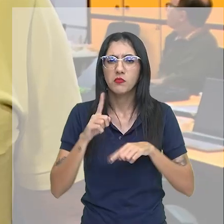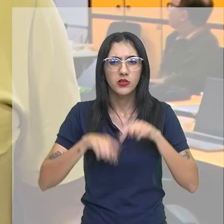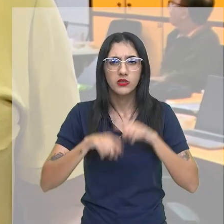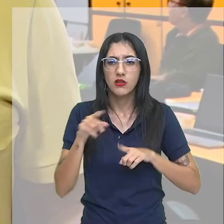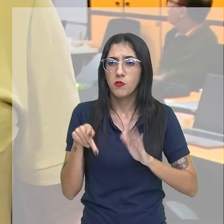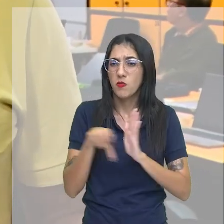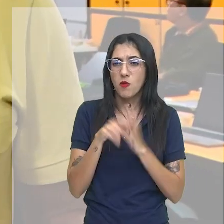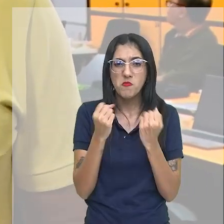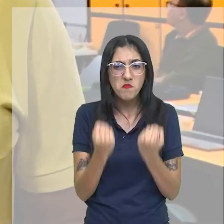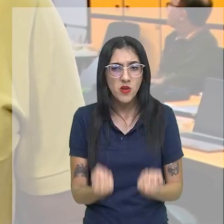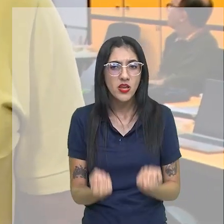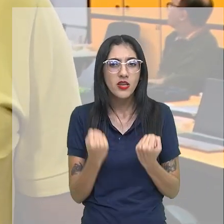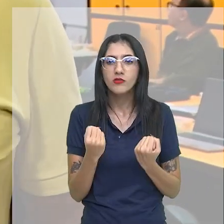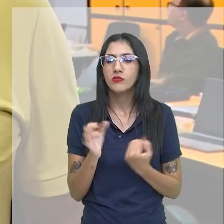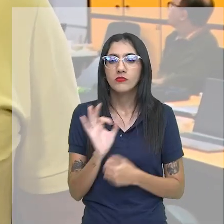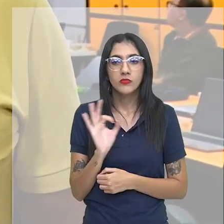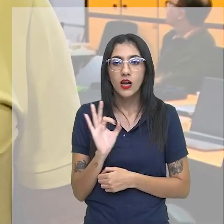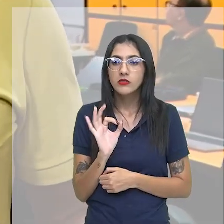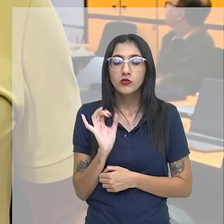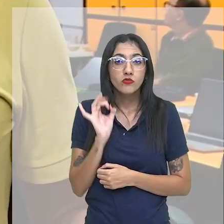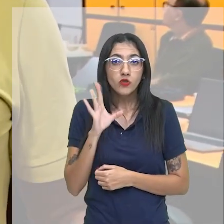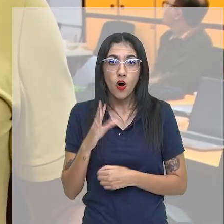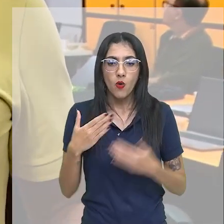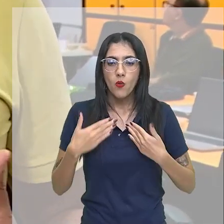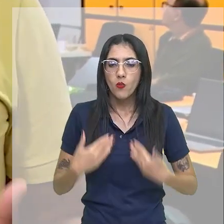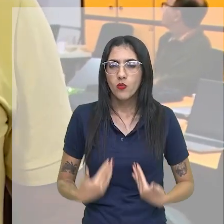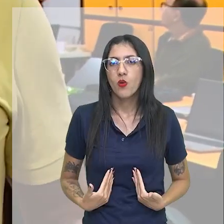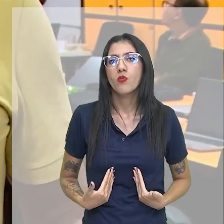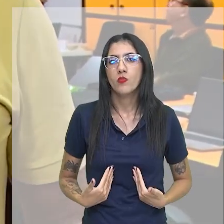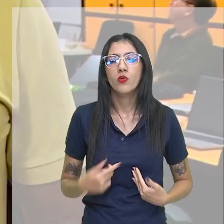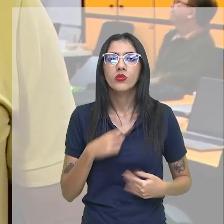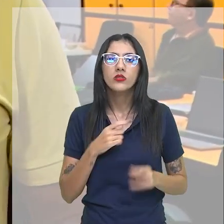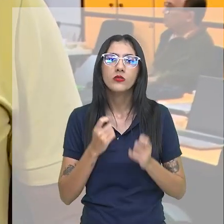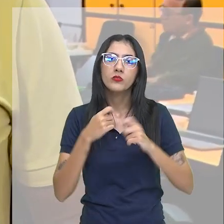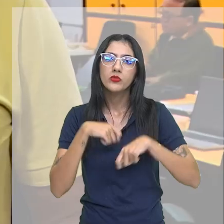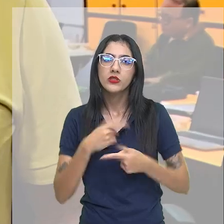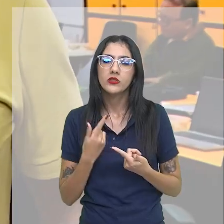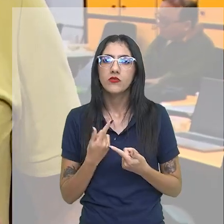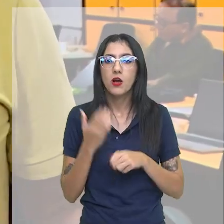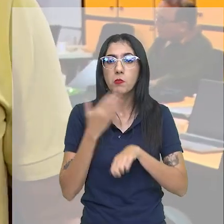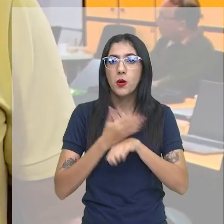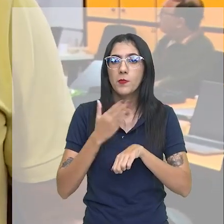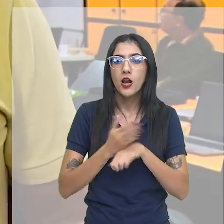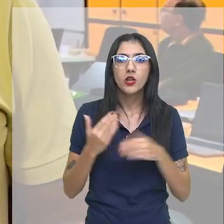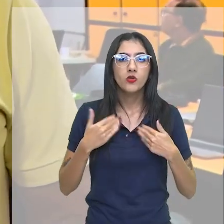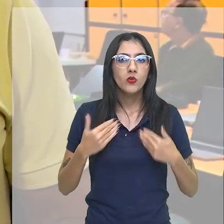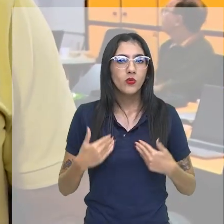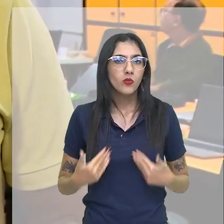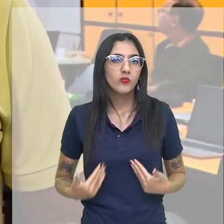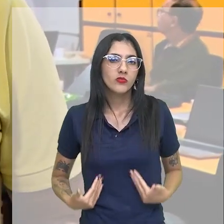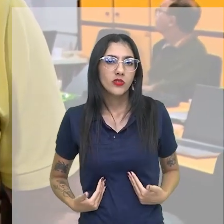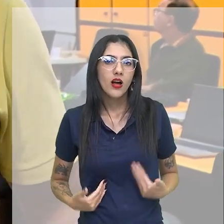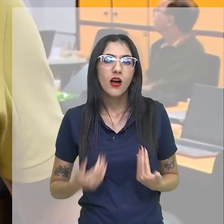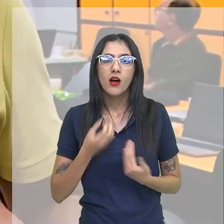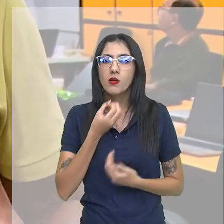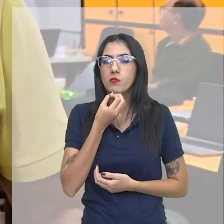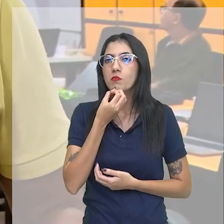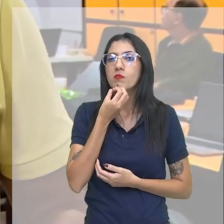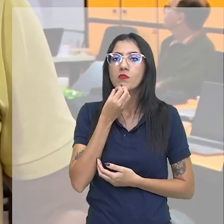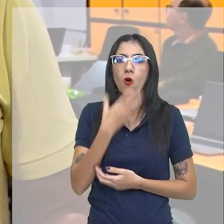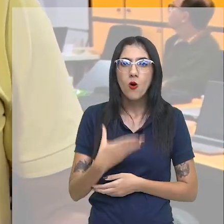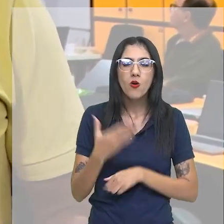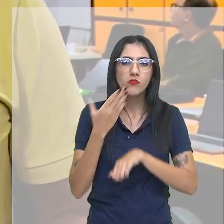e que só com o peso do corpo a gente consegue um tônus muscular, a gente consegue ficar ali torneado, ter